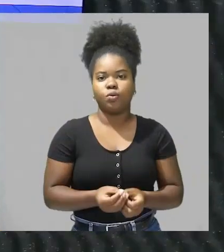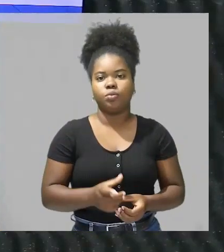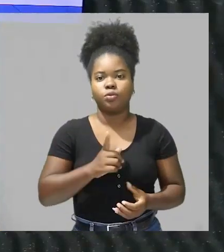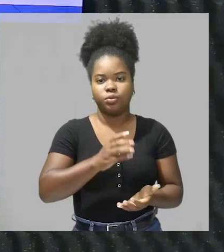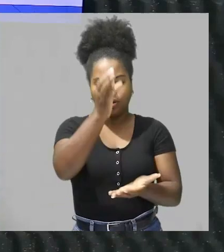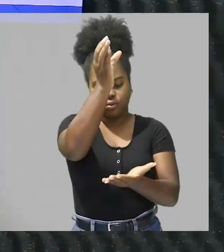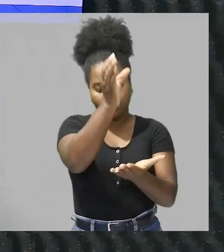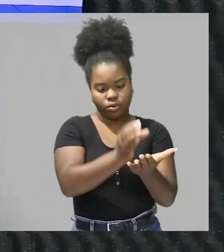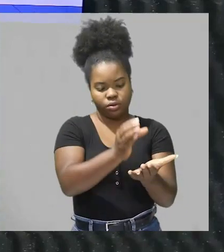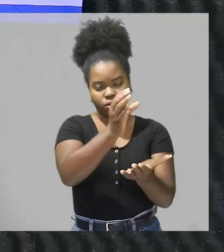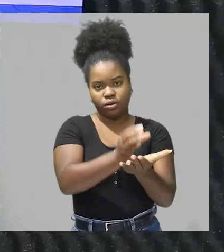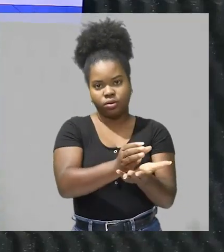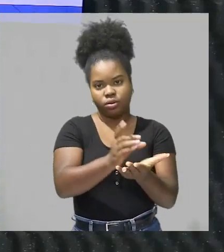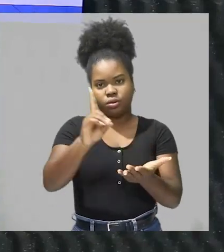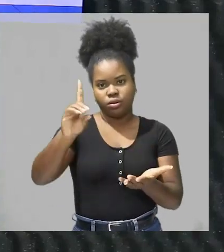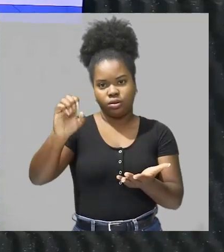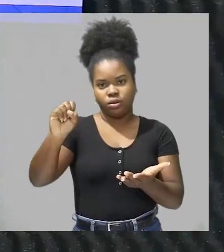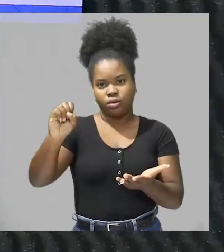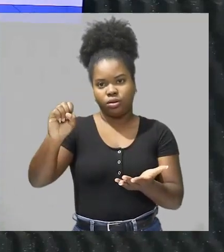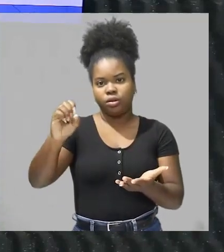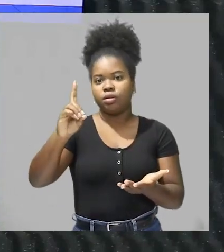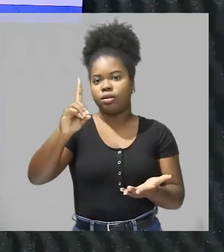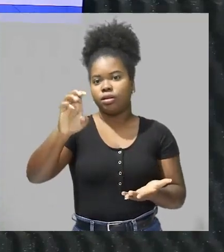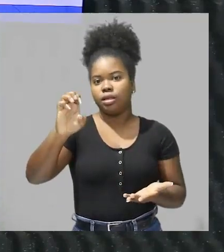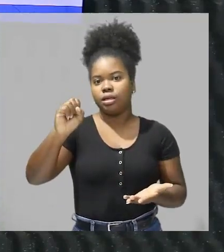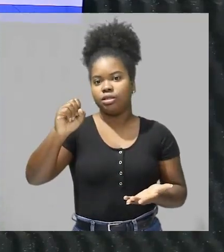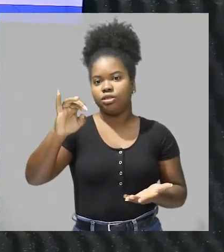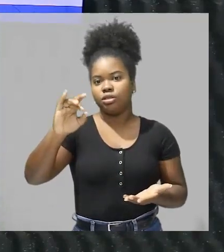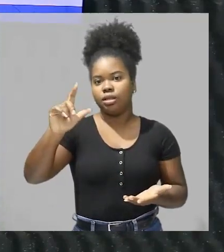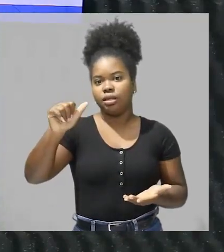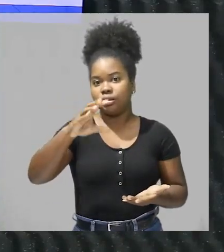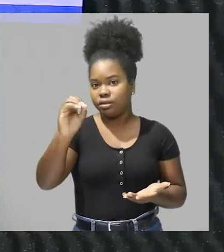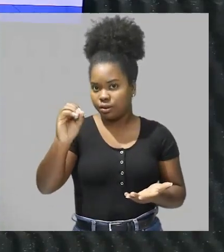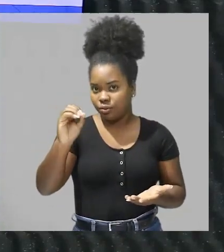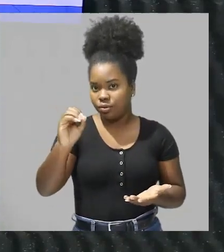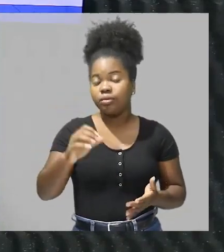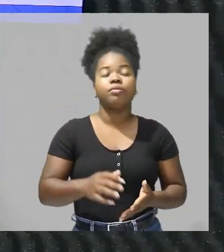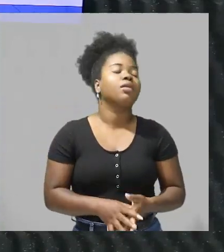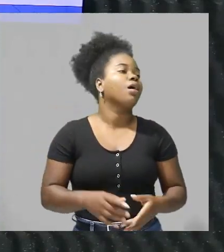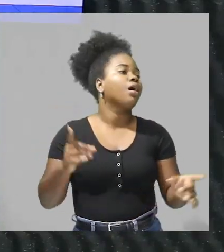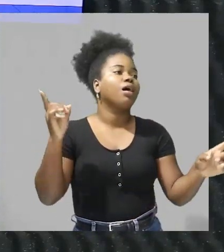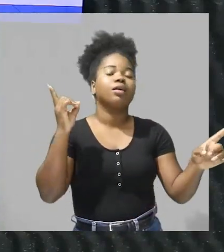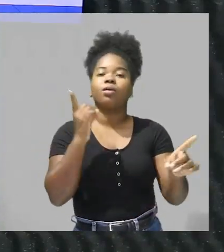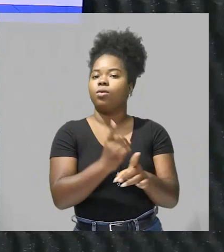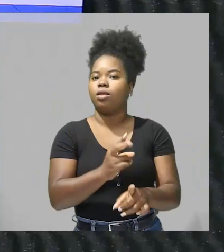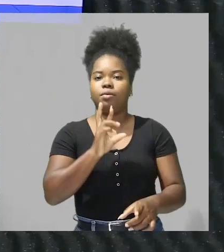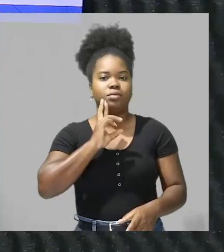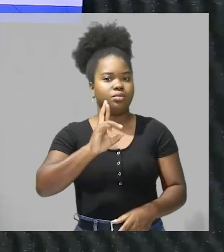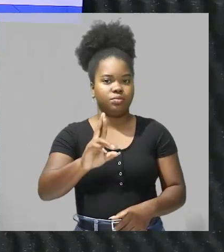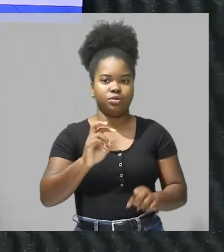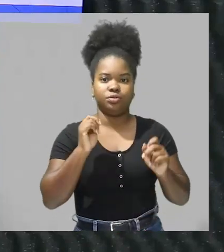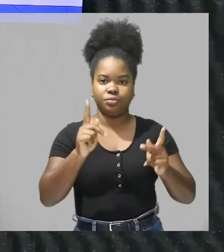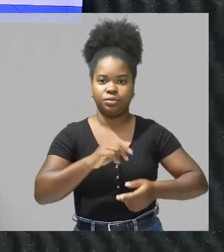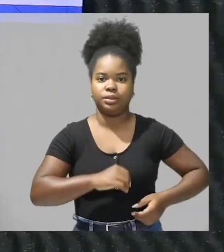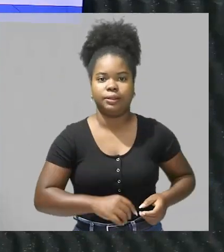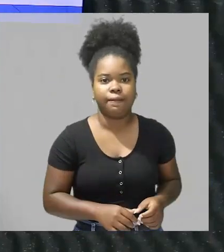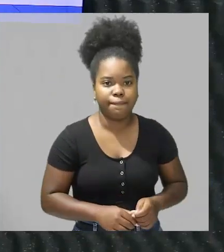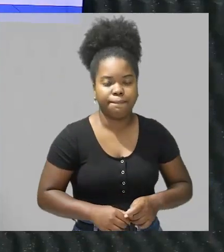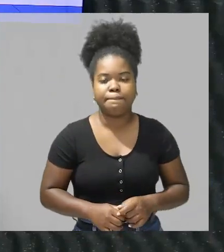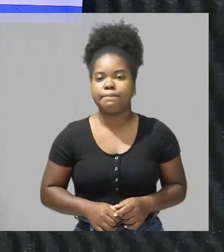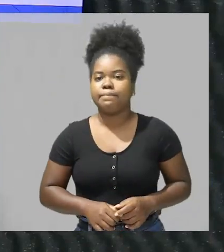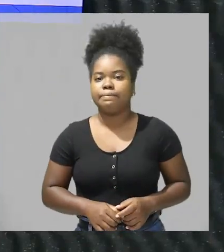destilação pronto bingo já sabemos qual vai ser a resposta certo então